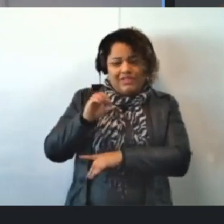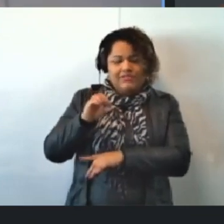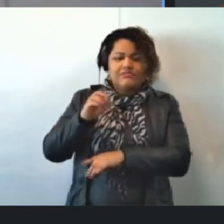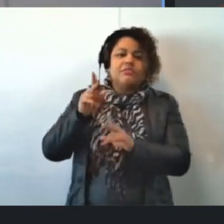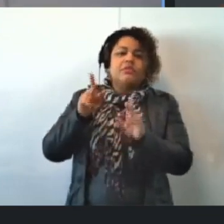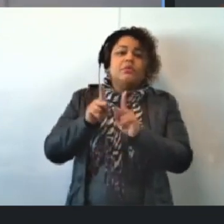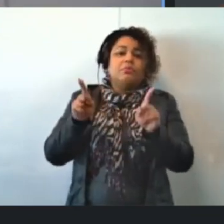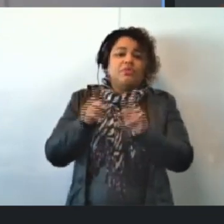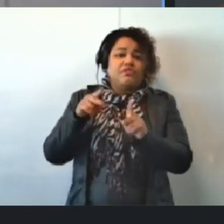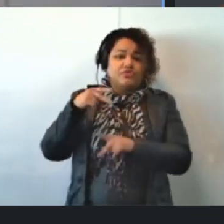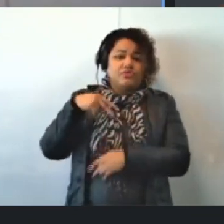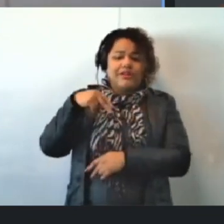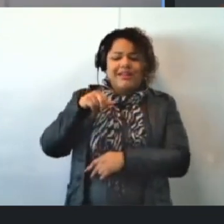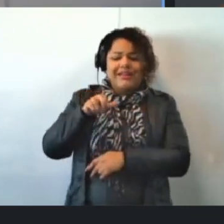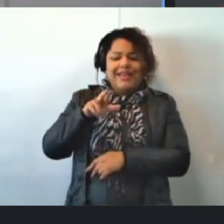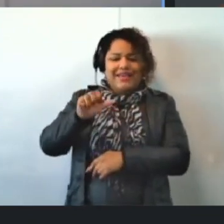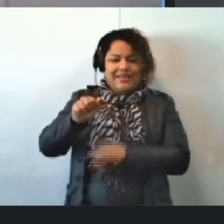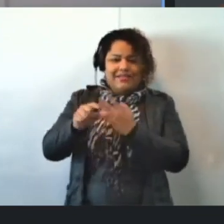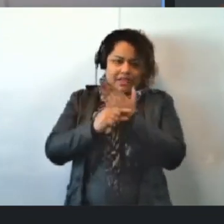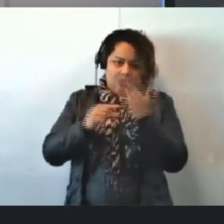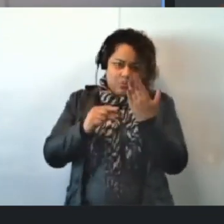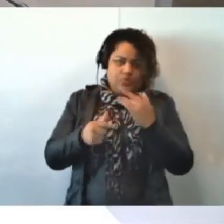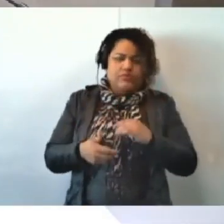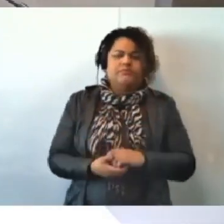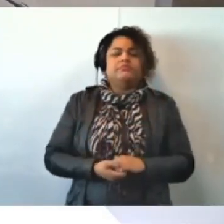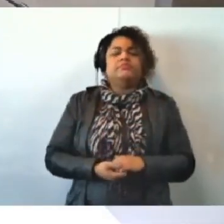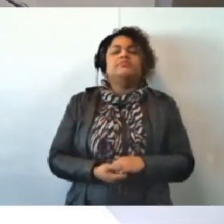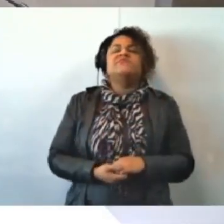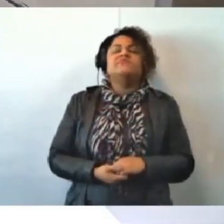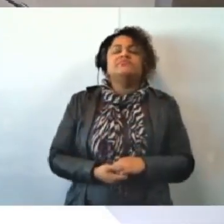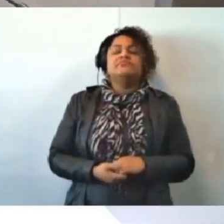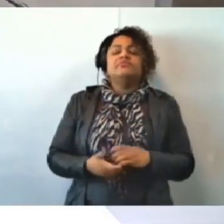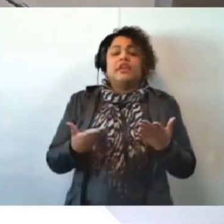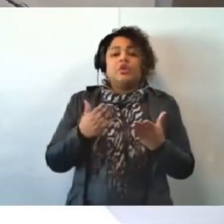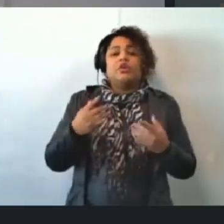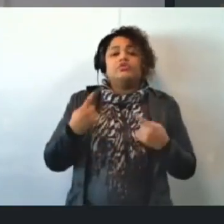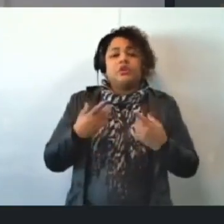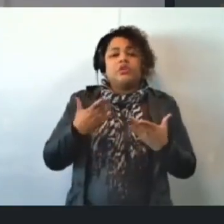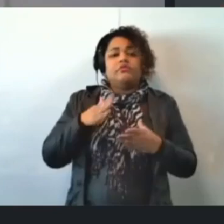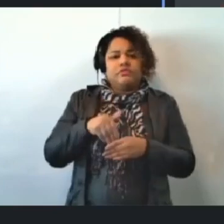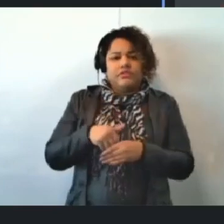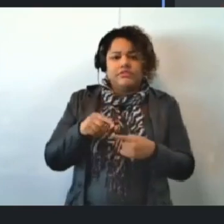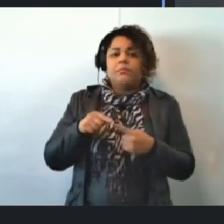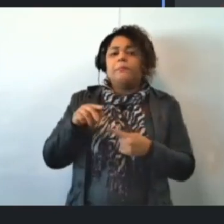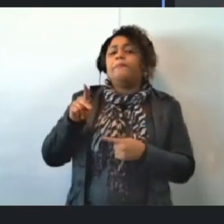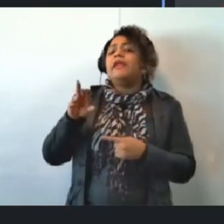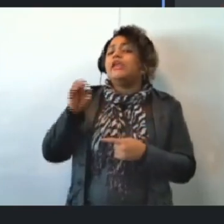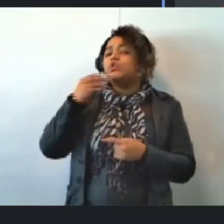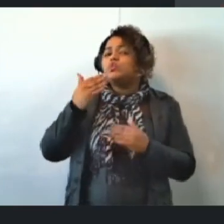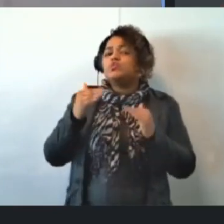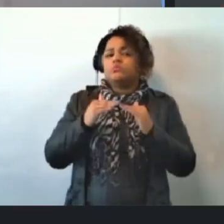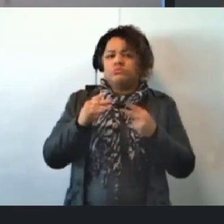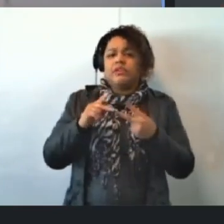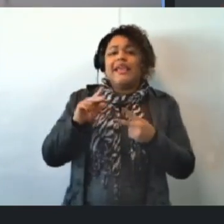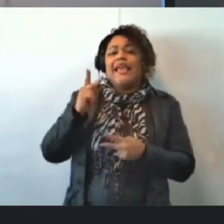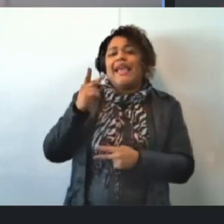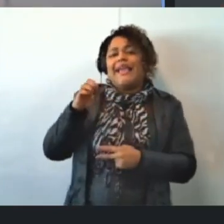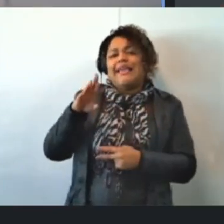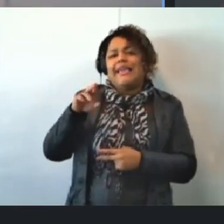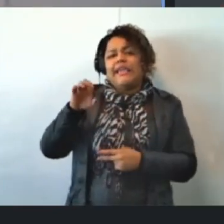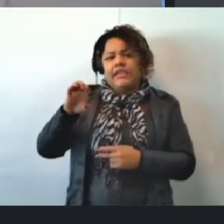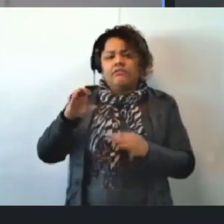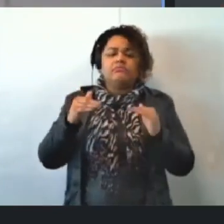discussão. Em votação, como voto, vereador Preto. De acordo. Henrique Braga. De acordo. Miltinho